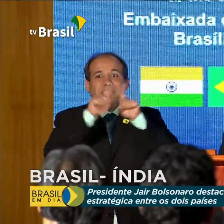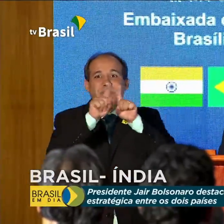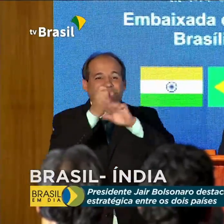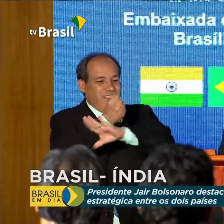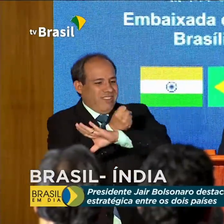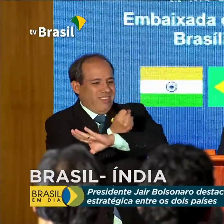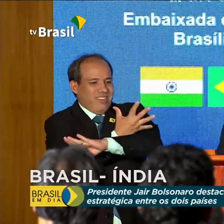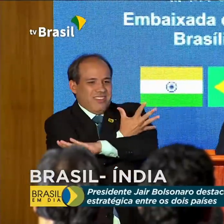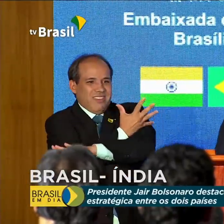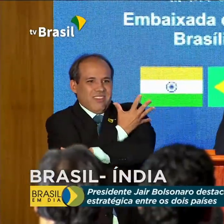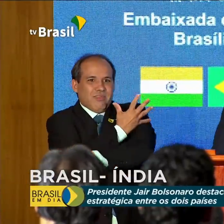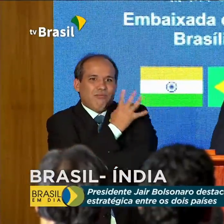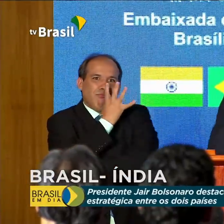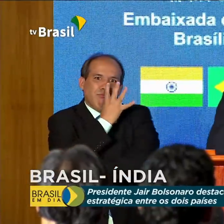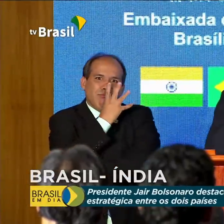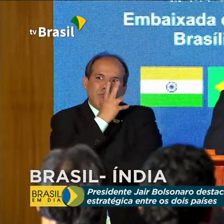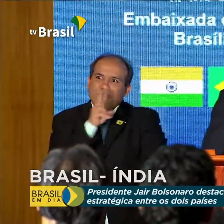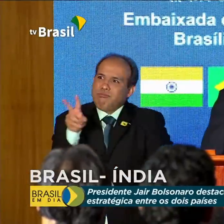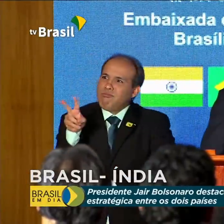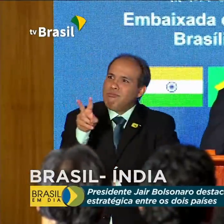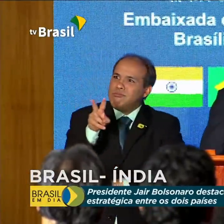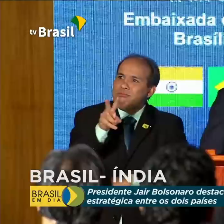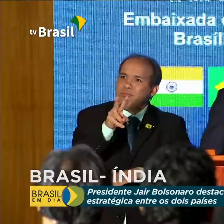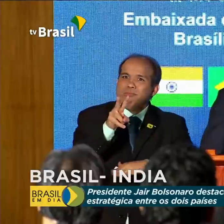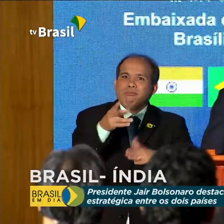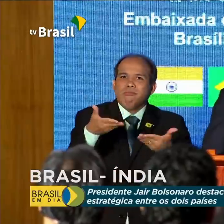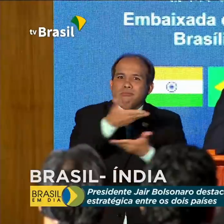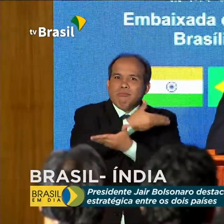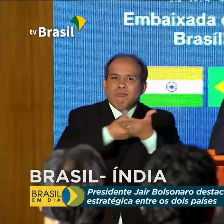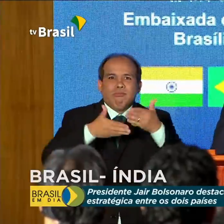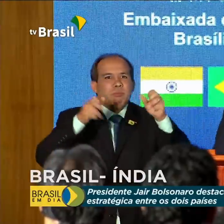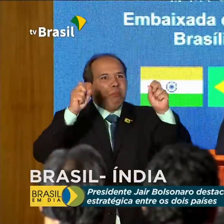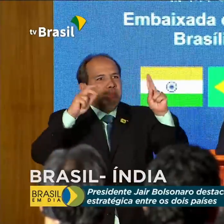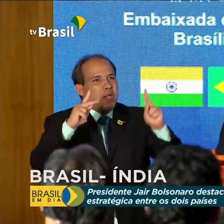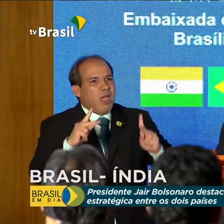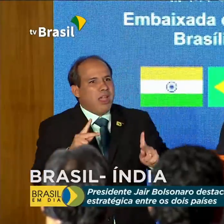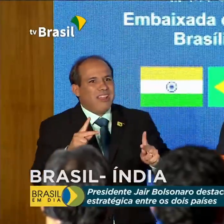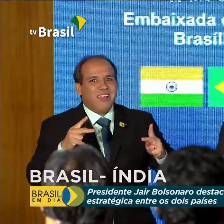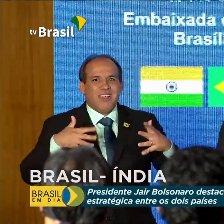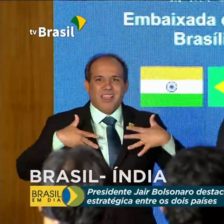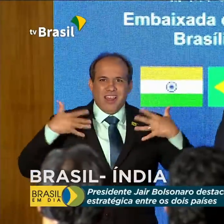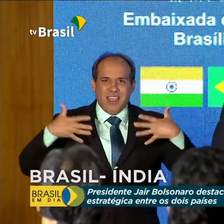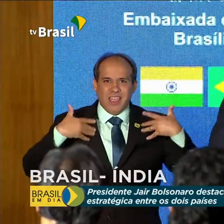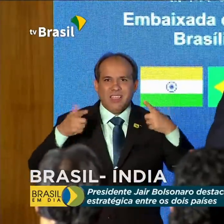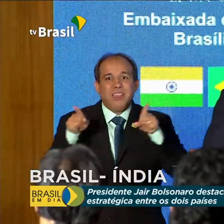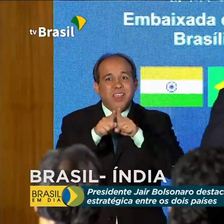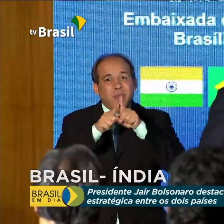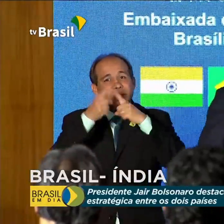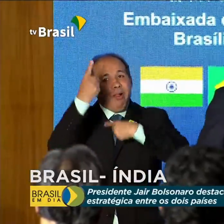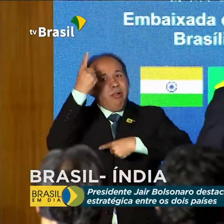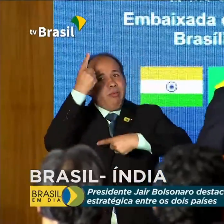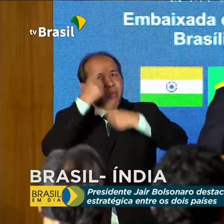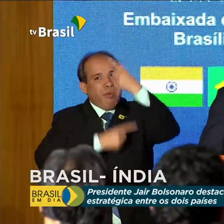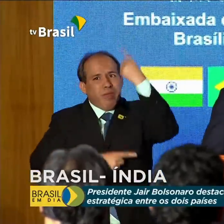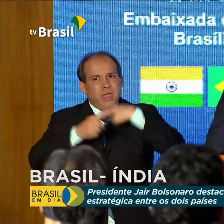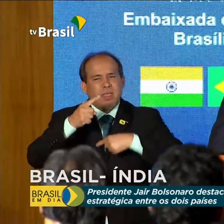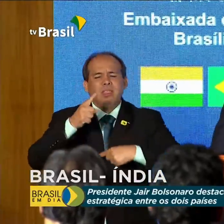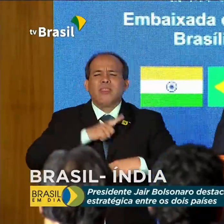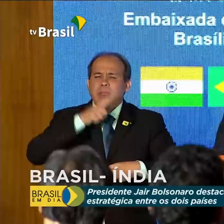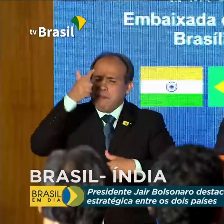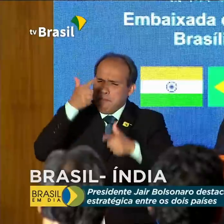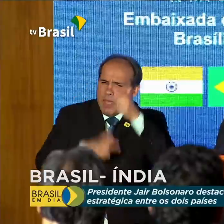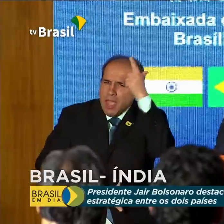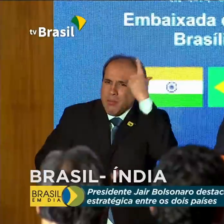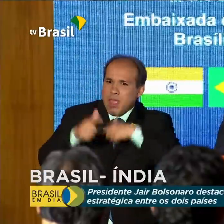emocionado com esse ambiente de paz de alegria e de prosperidade onde cada vez